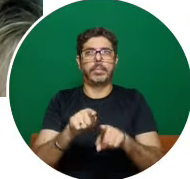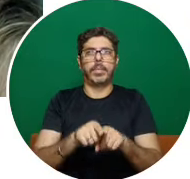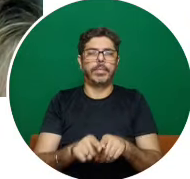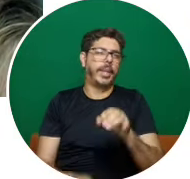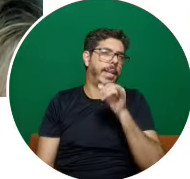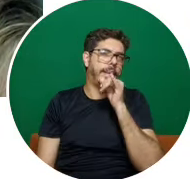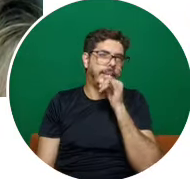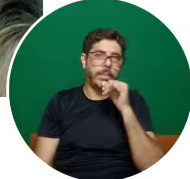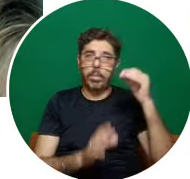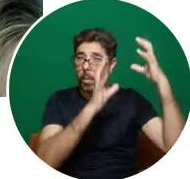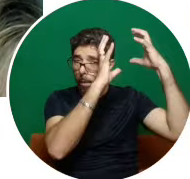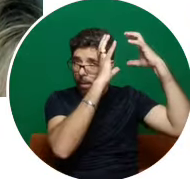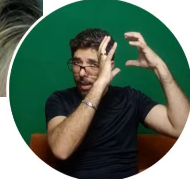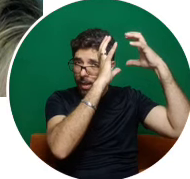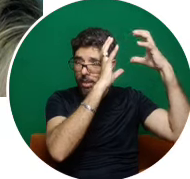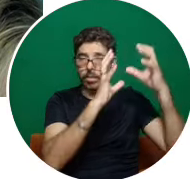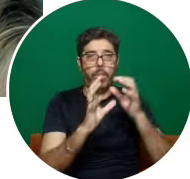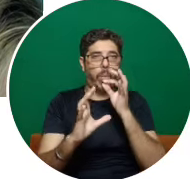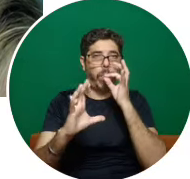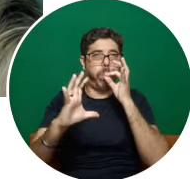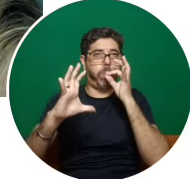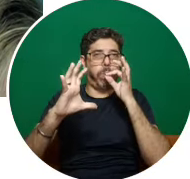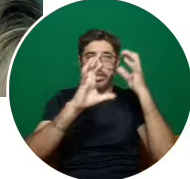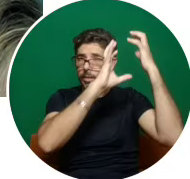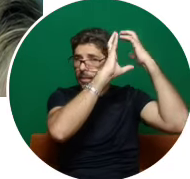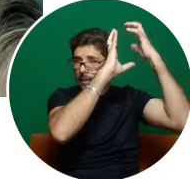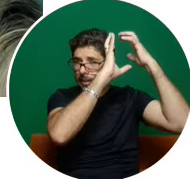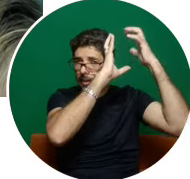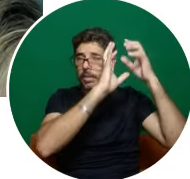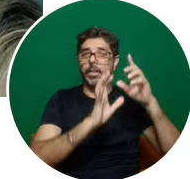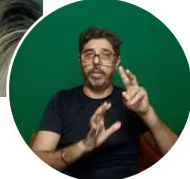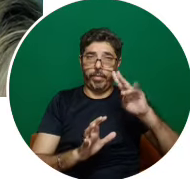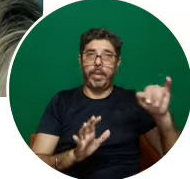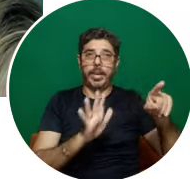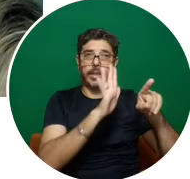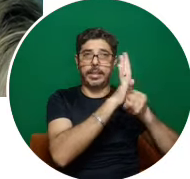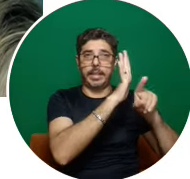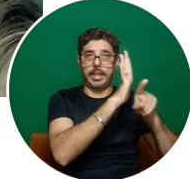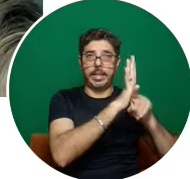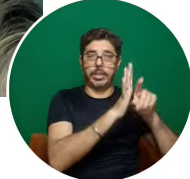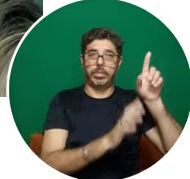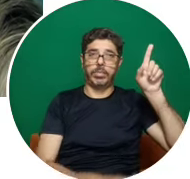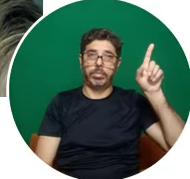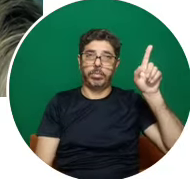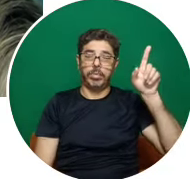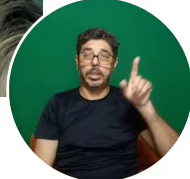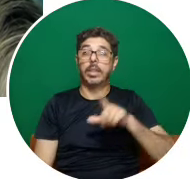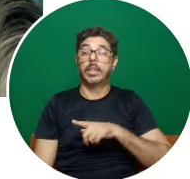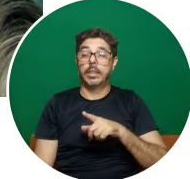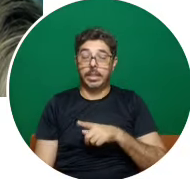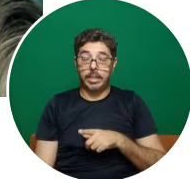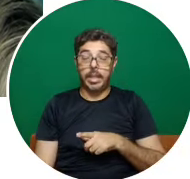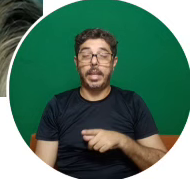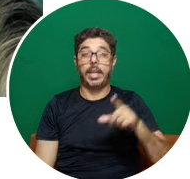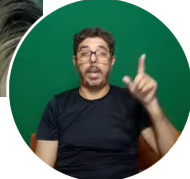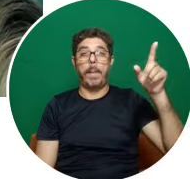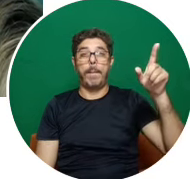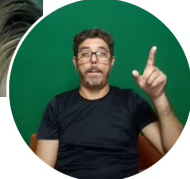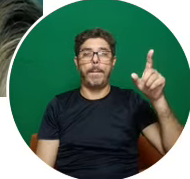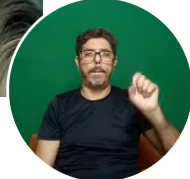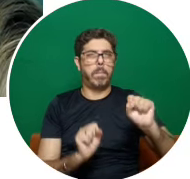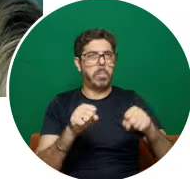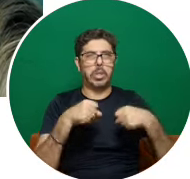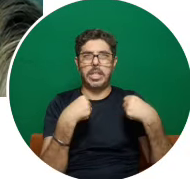Por exemplo, se você esfregar um balão no cabelo, ele vai ficar carregado negativamente. Isso faz com que ele tenha um potencial na